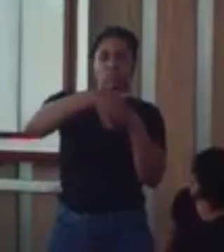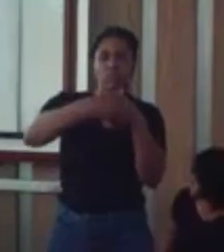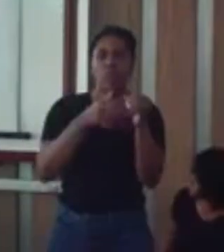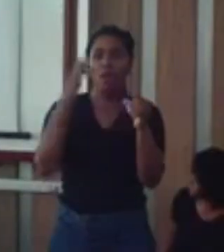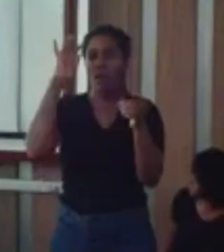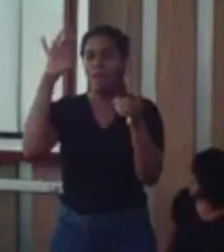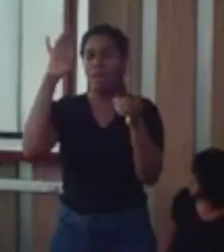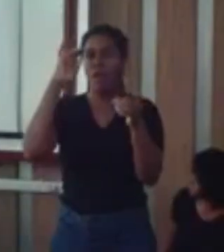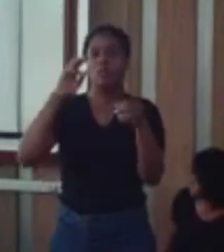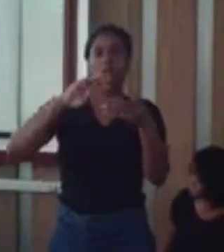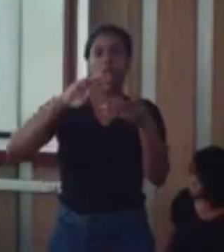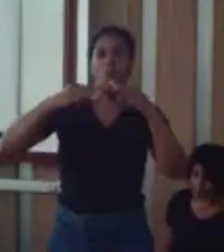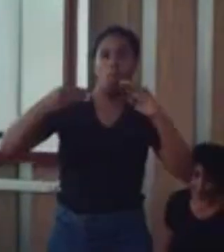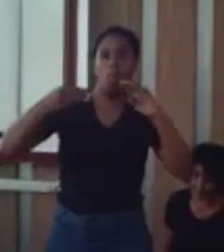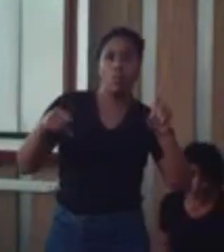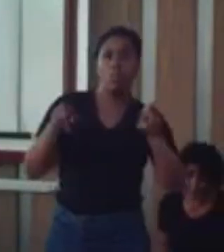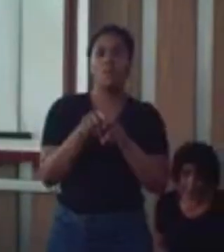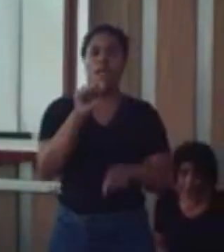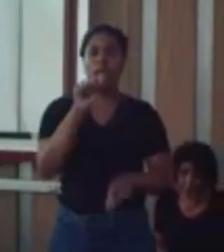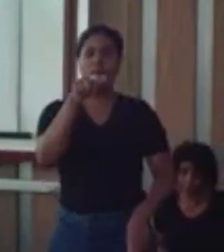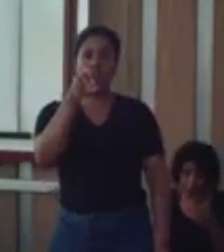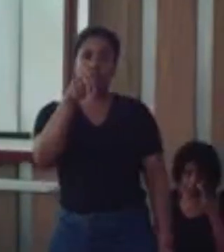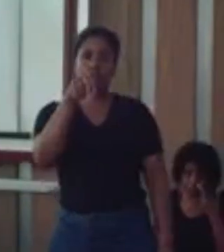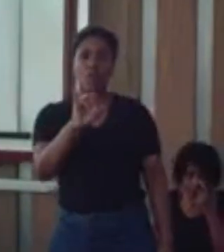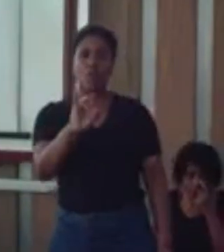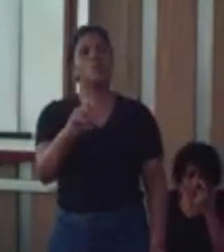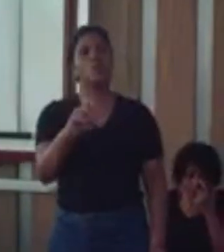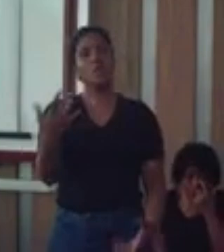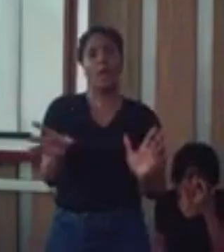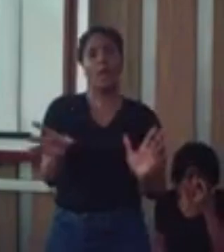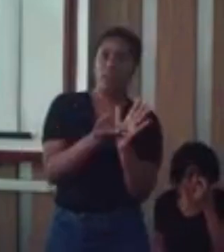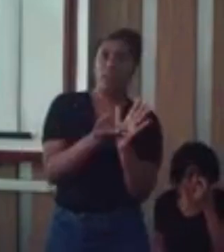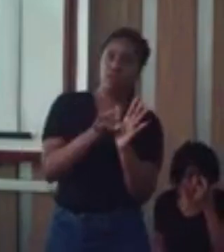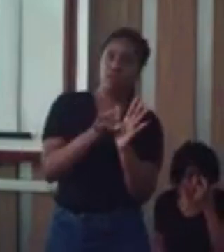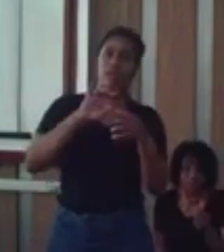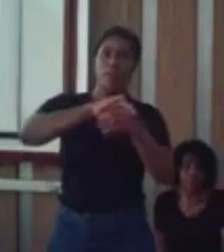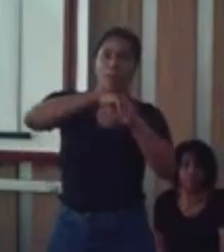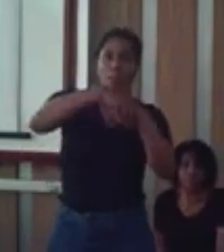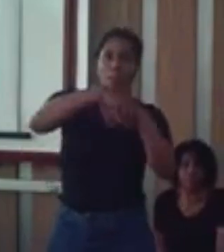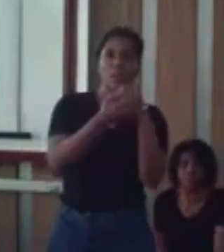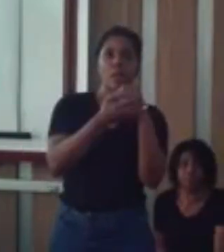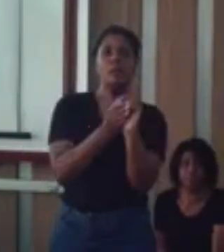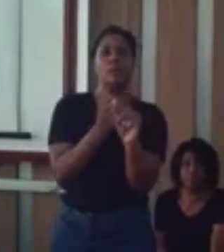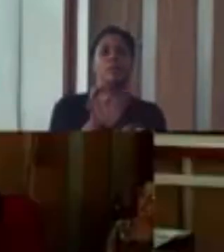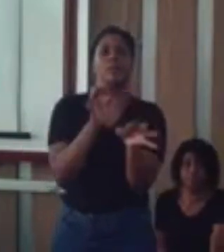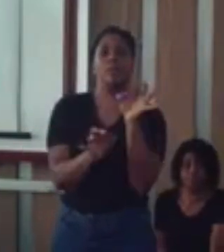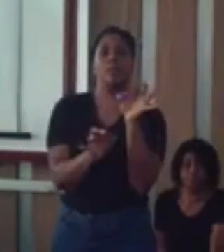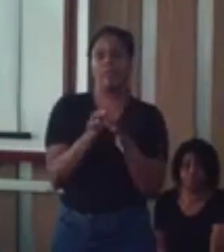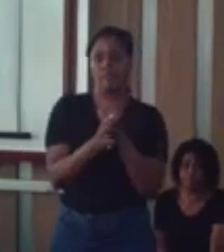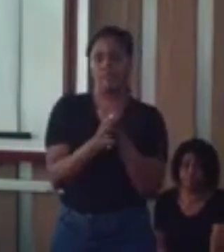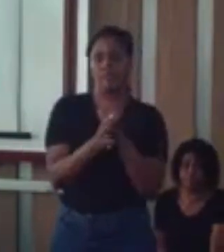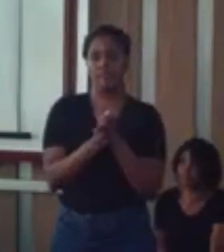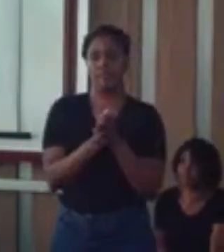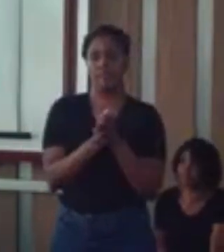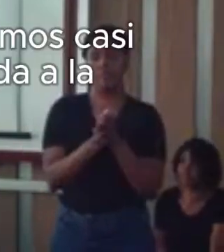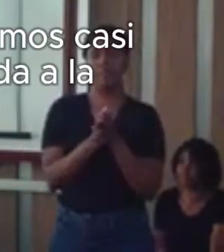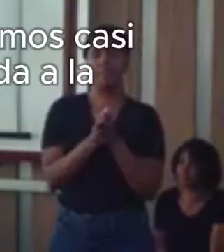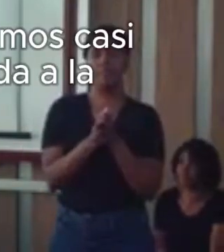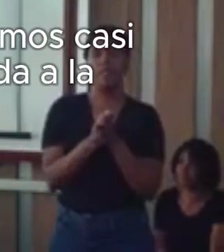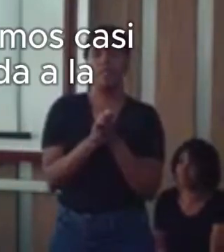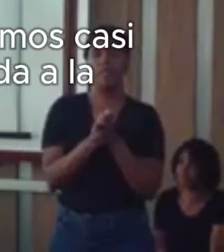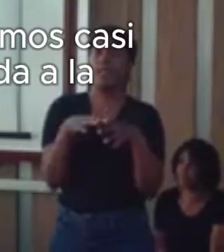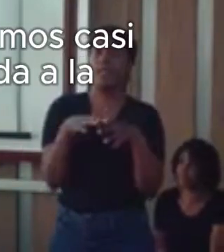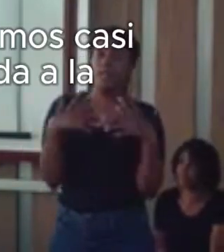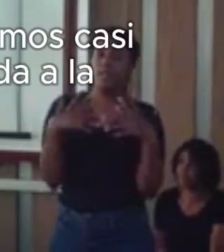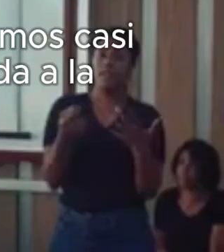está o axônio. Então, fica preso na membrana e depois tem outras coisas em cima. Então, uma das coisas que a gente viu